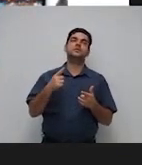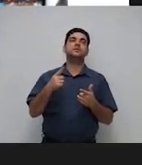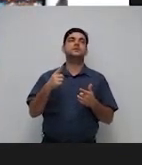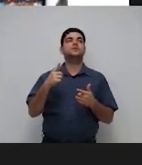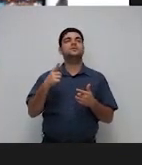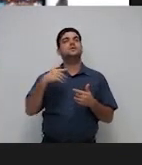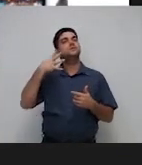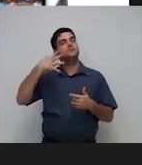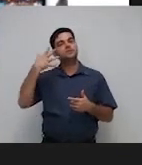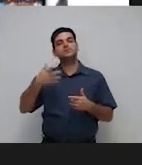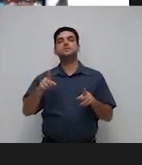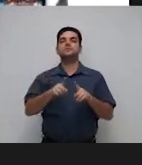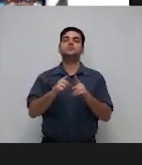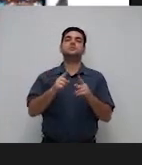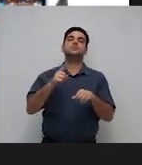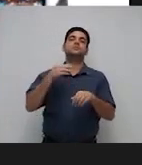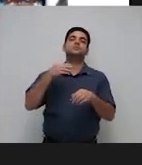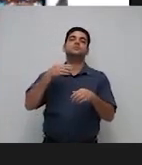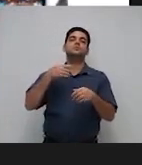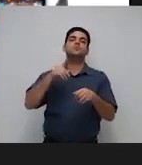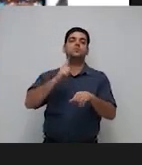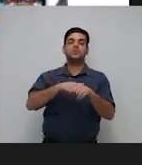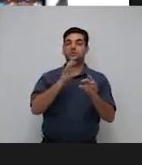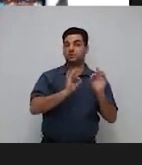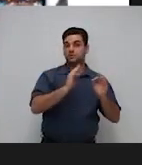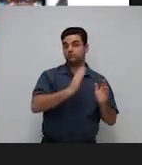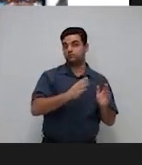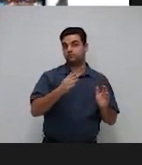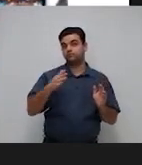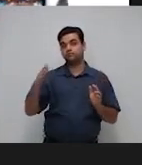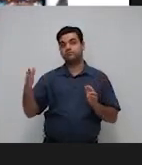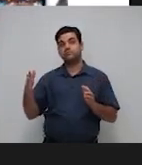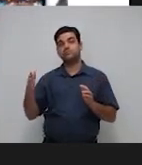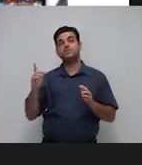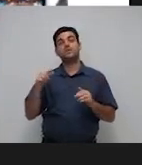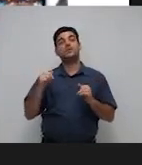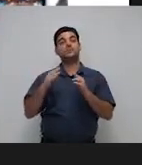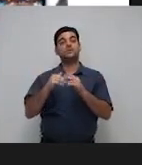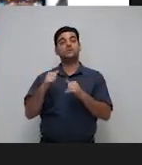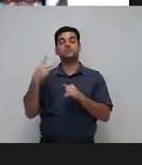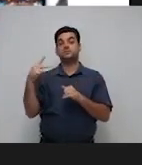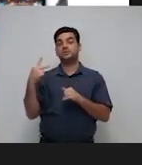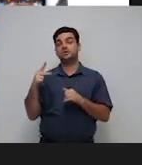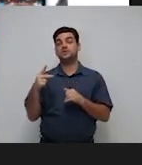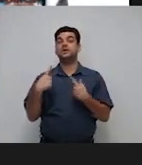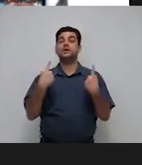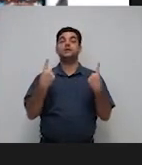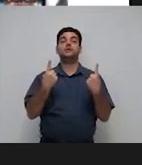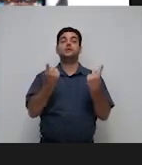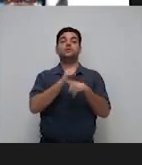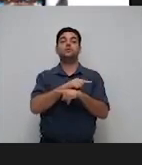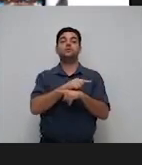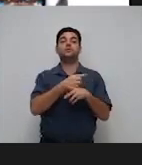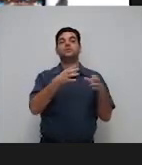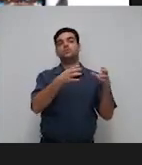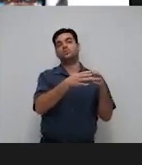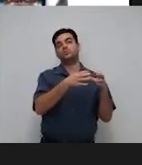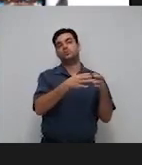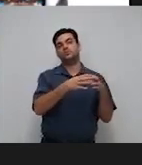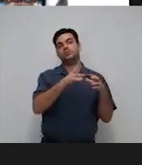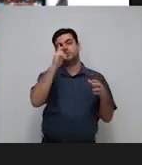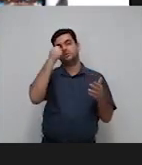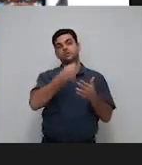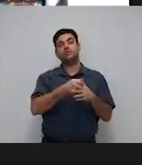processo tem ocorrido de forma rápida e que se trata de uma investigação complexa, com grande número de envolvidos e a ocorrência